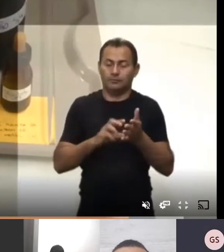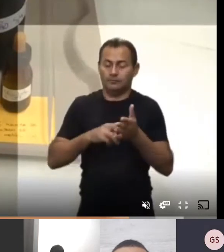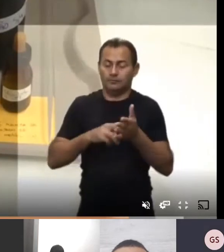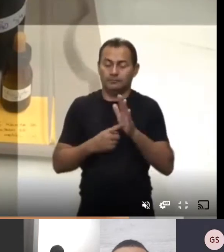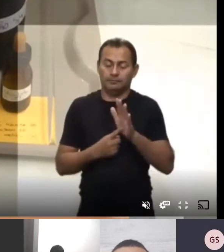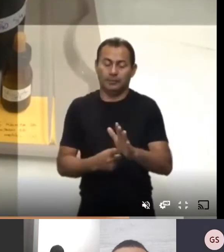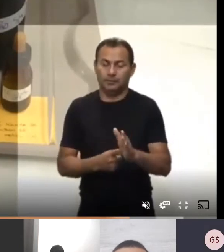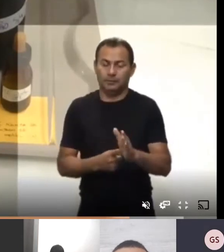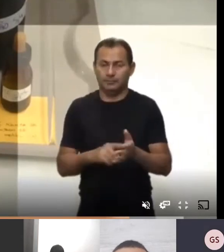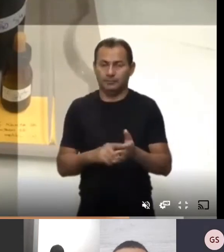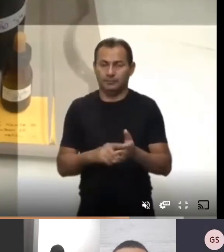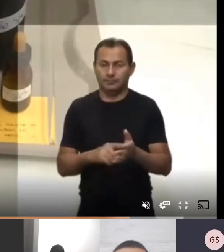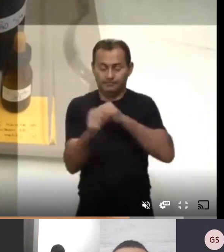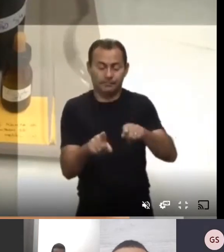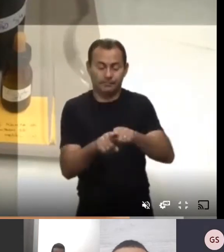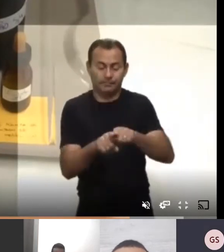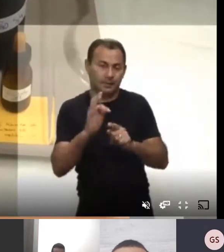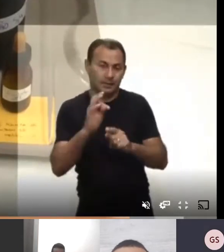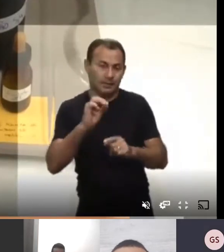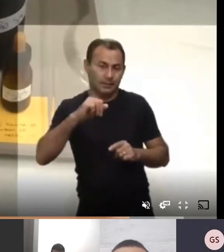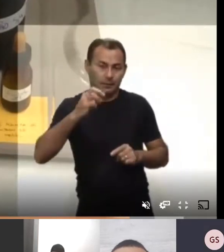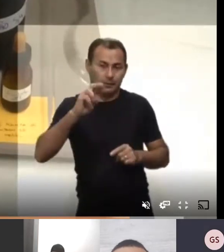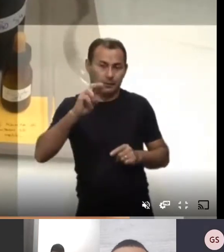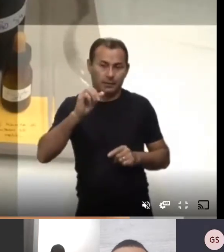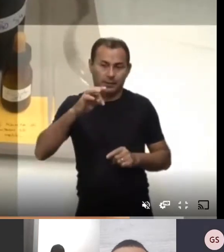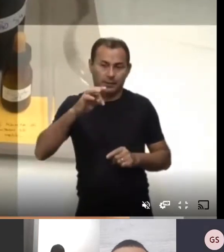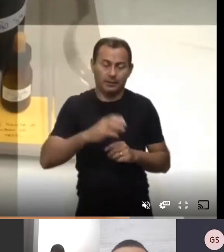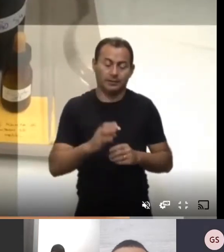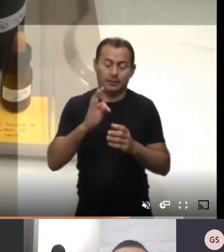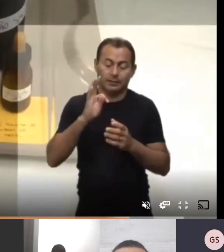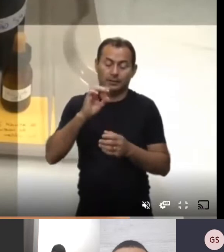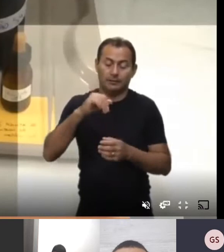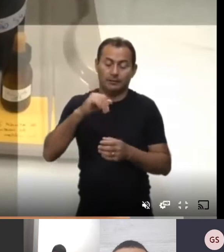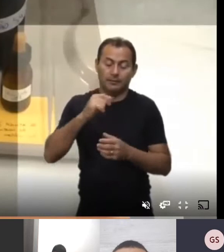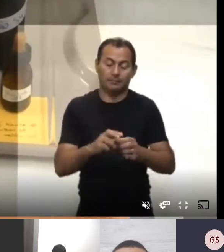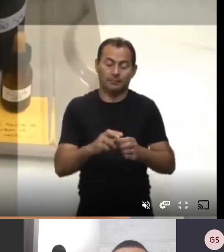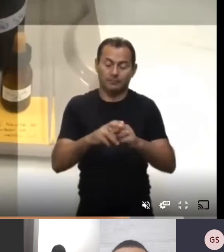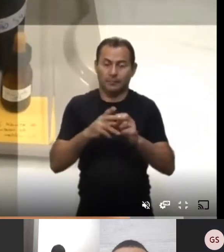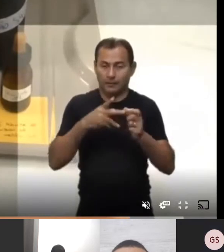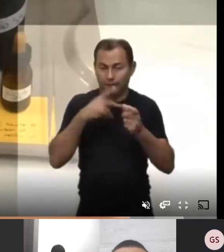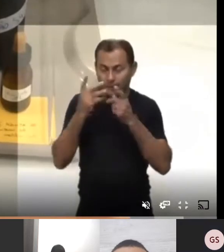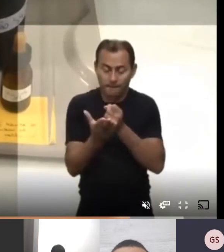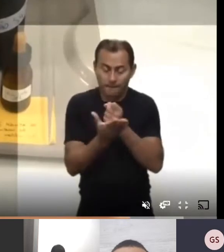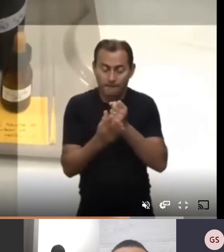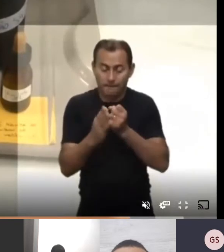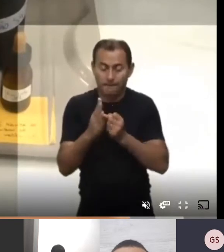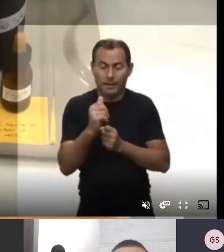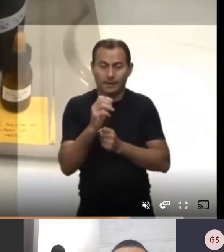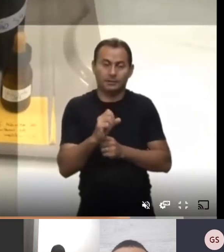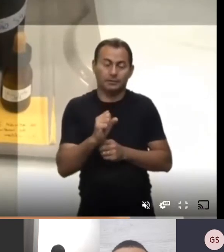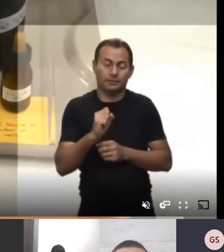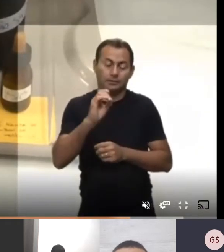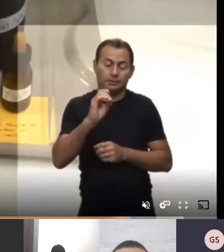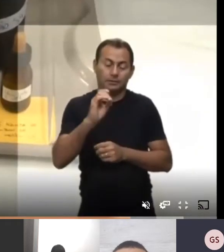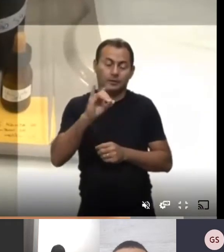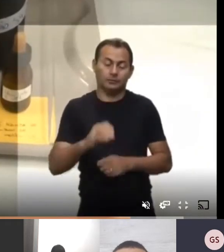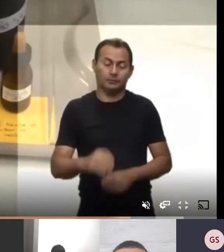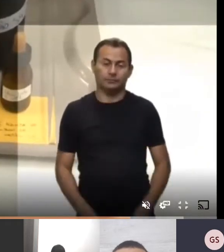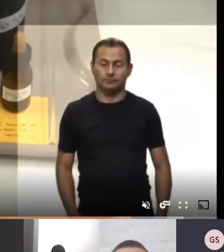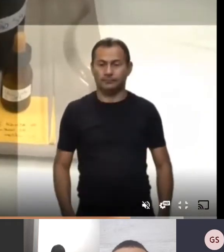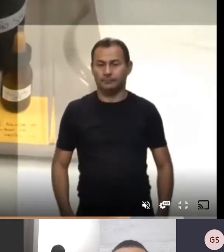E mesmo colocando essa quantidade de hidróxido de sódio, dá uma agitadinha para ver se muda, ó,